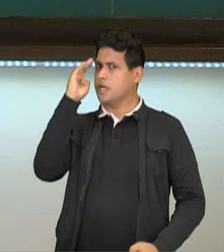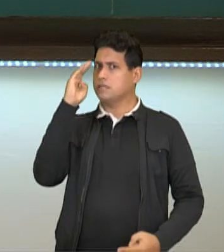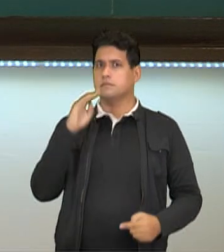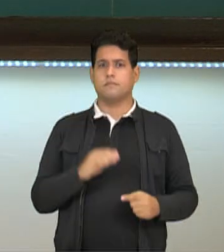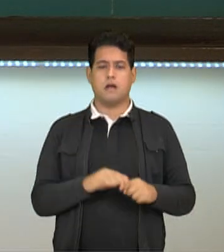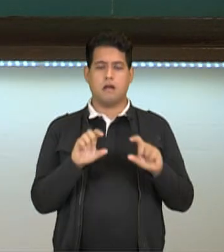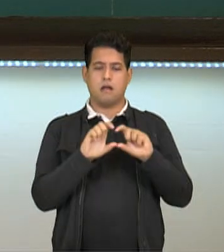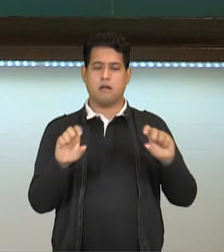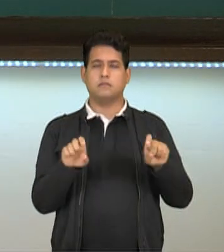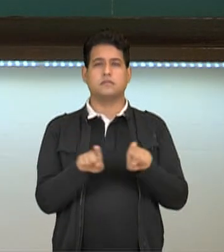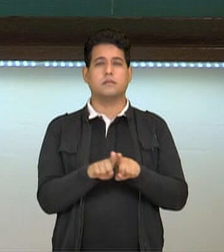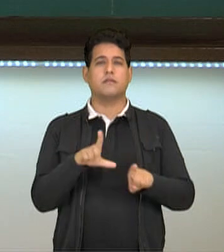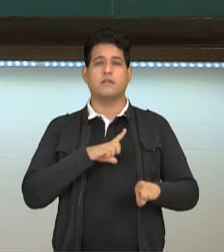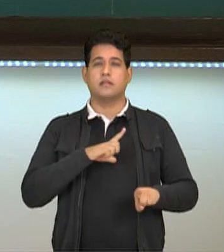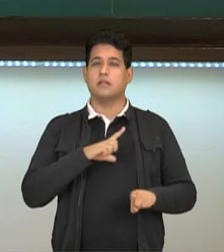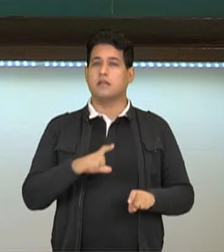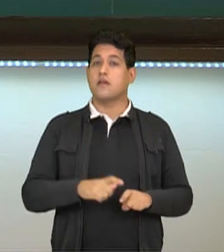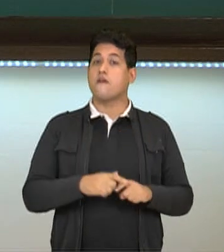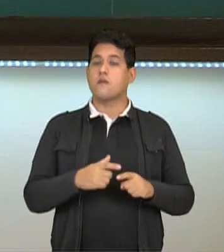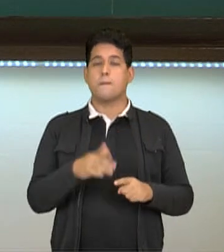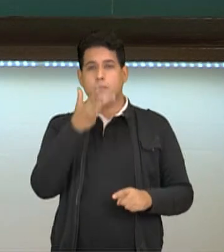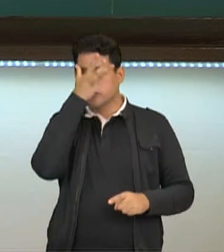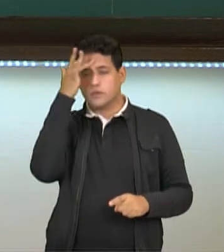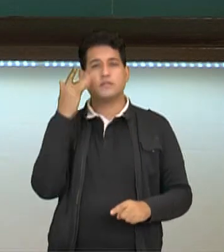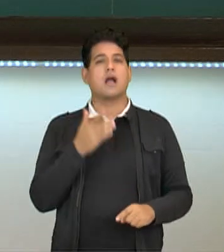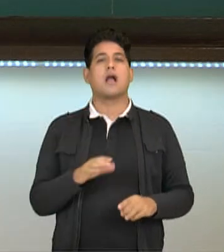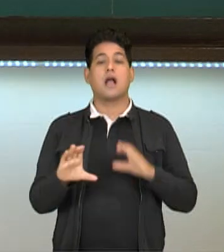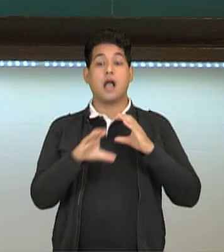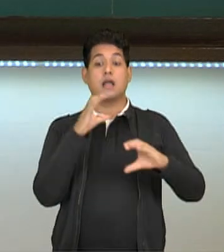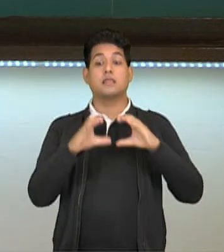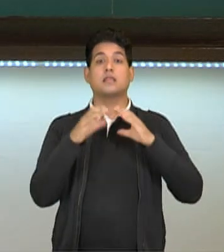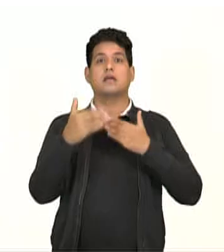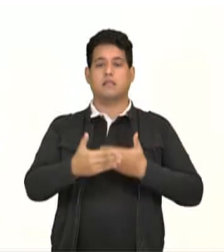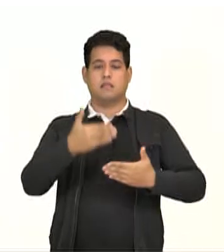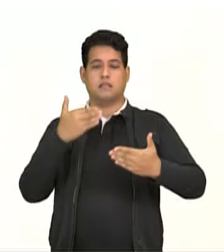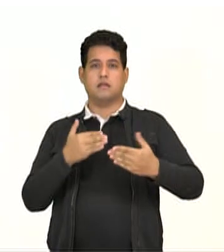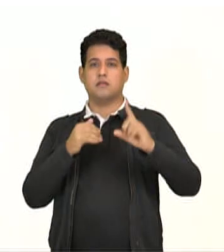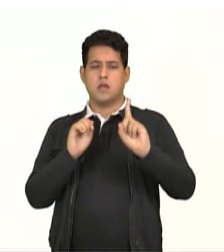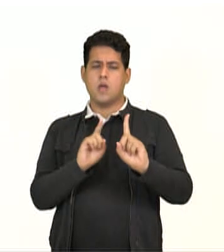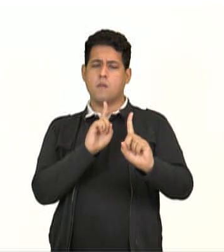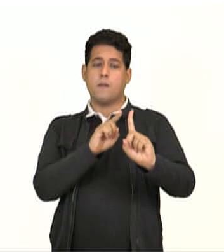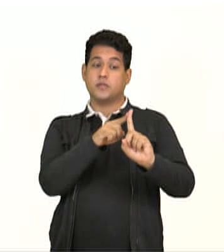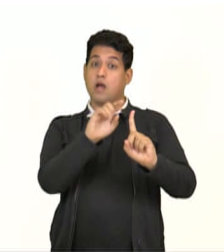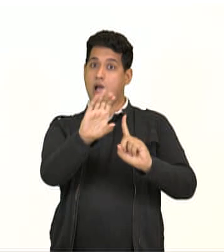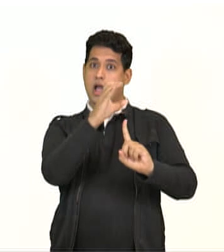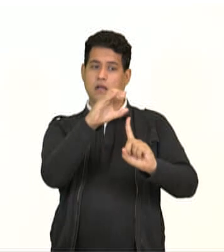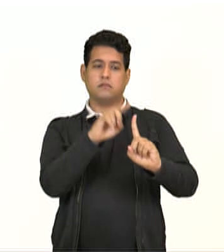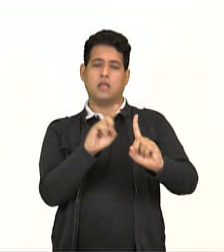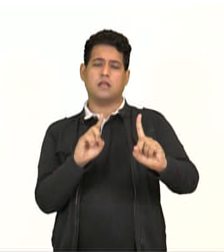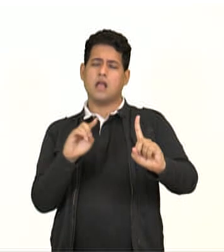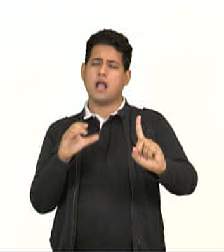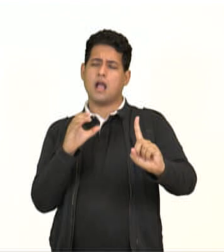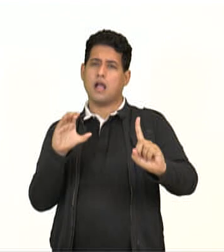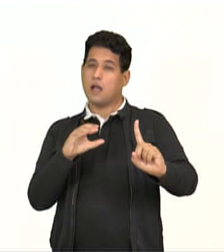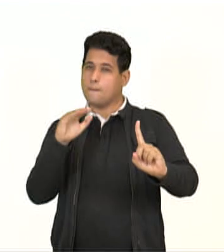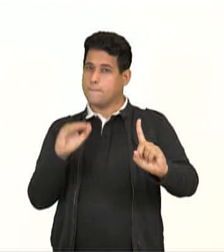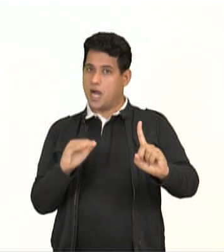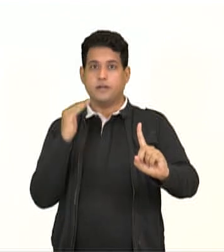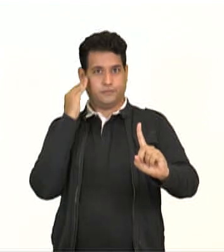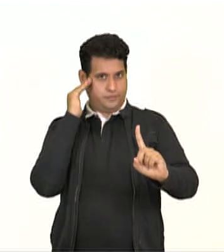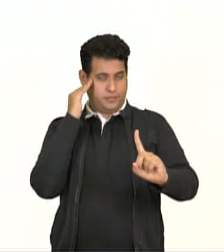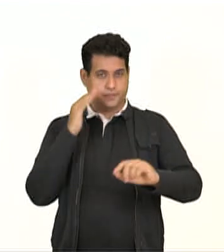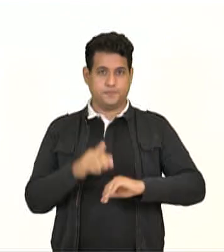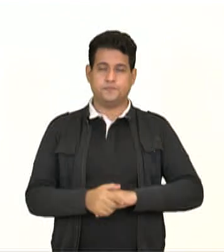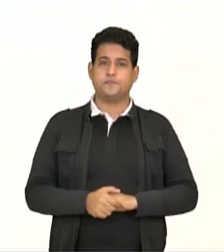e aí vai ter vozes atrás que vão repetir. I will make a point of taking her away from